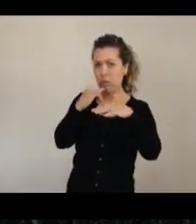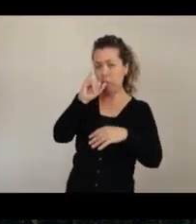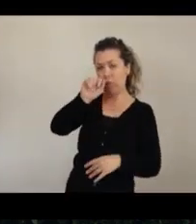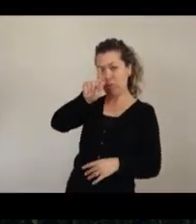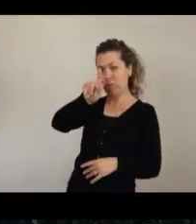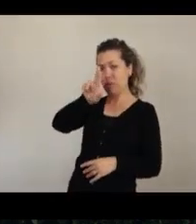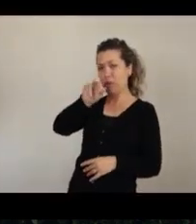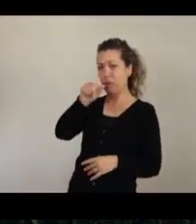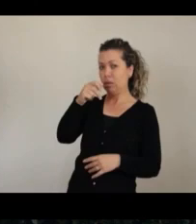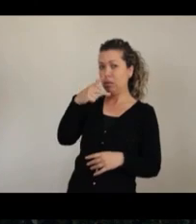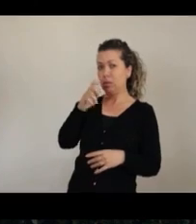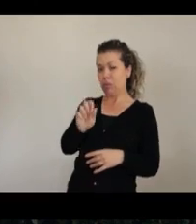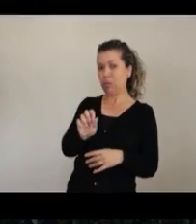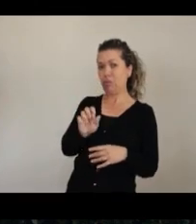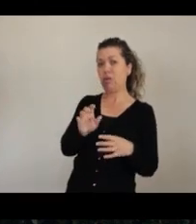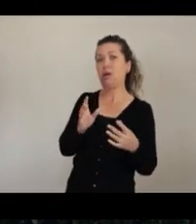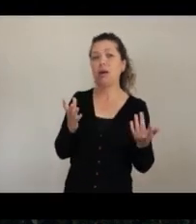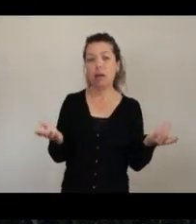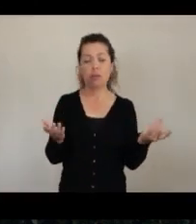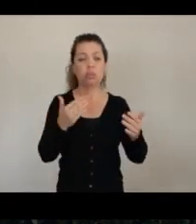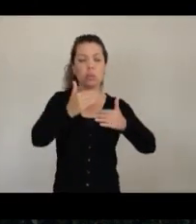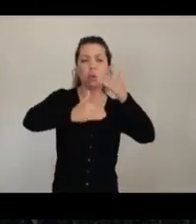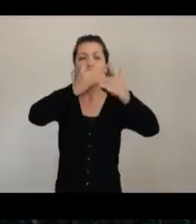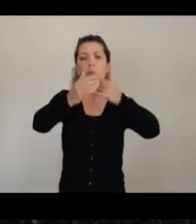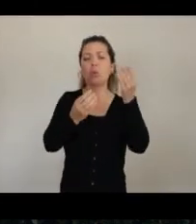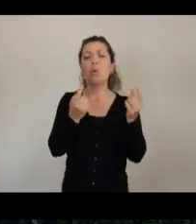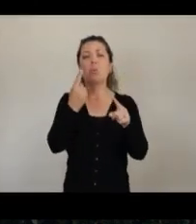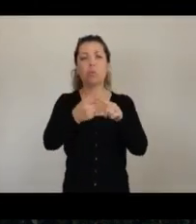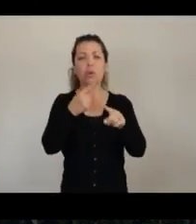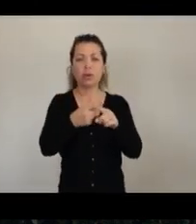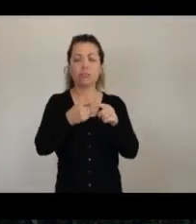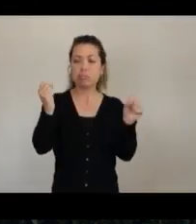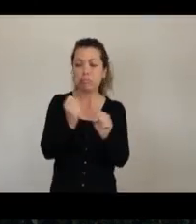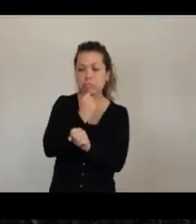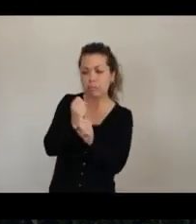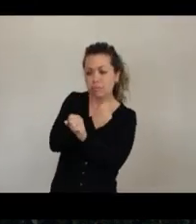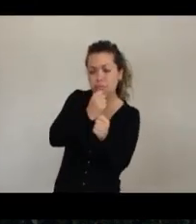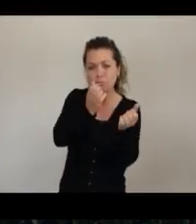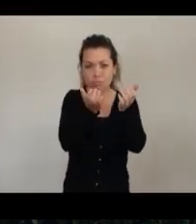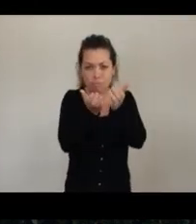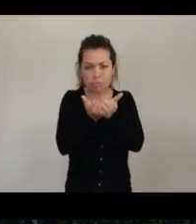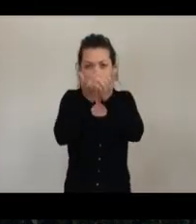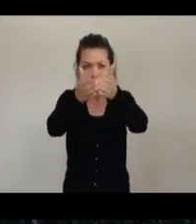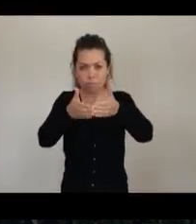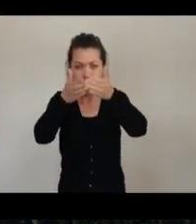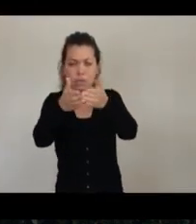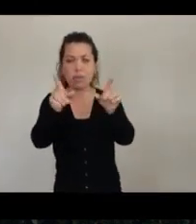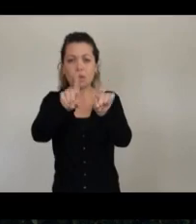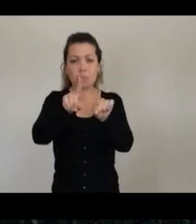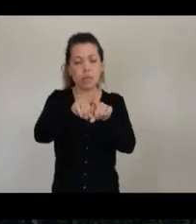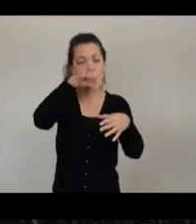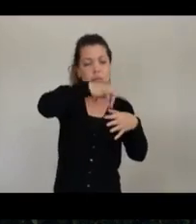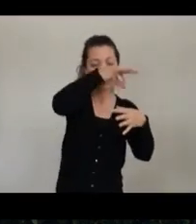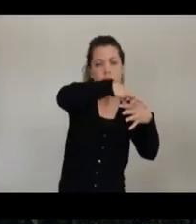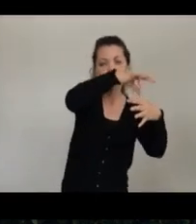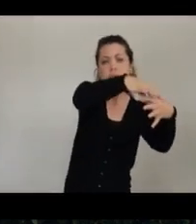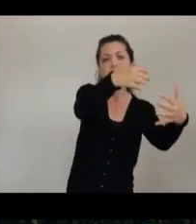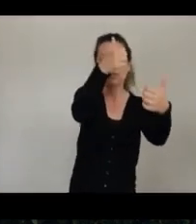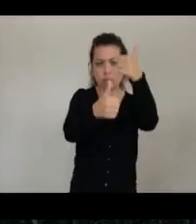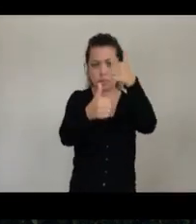que evitasse o traslado. A abertura de um canal de comunicação entre o Rio Ribeira e o Mar Pequeno começou a ser